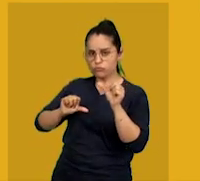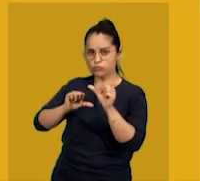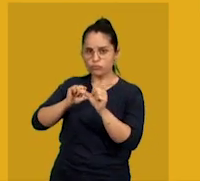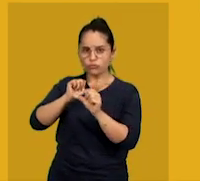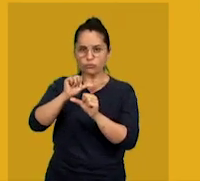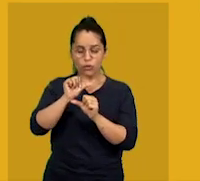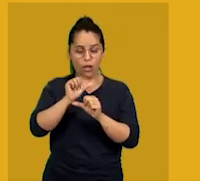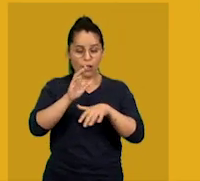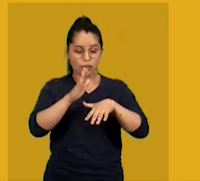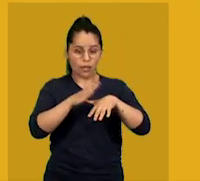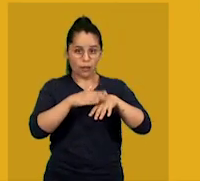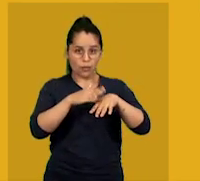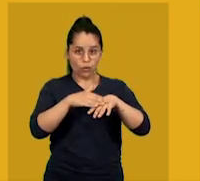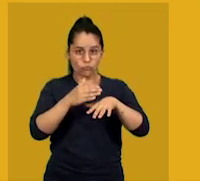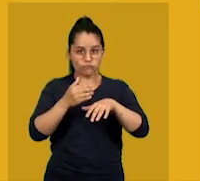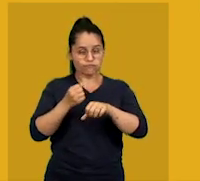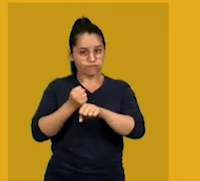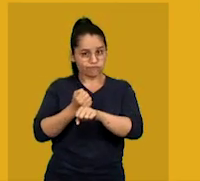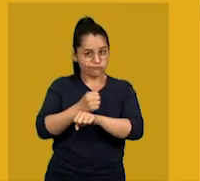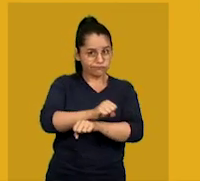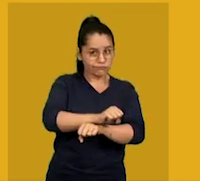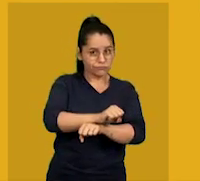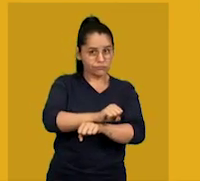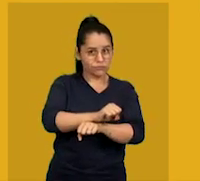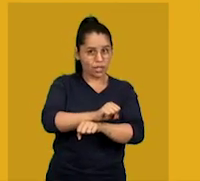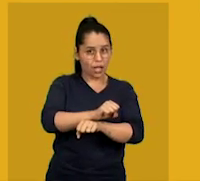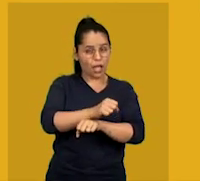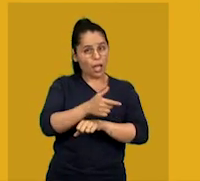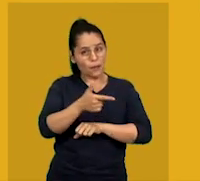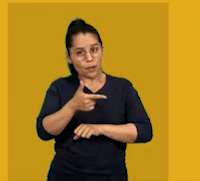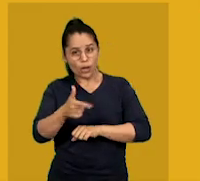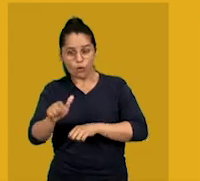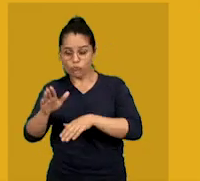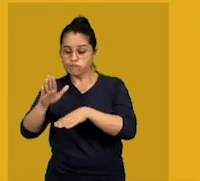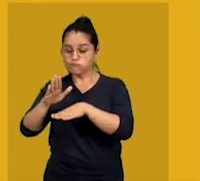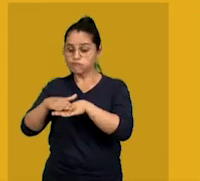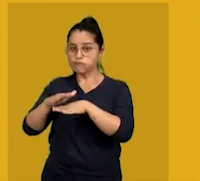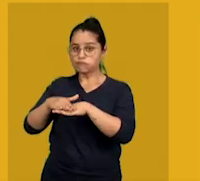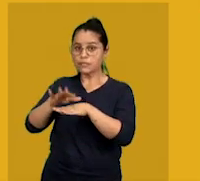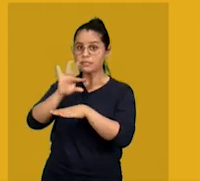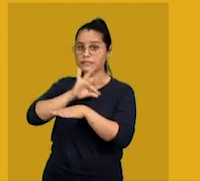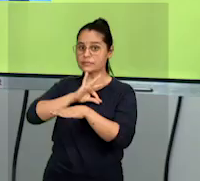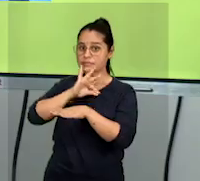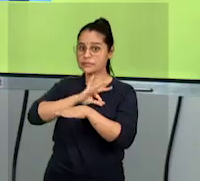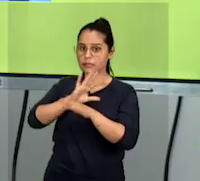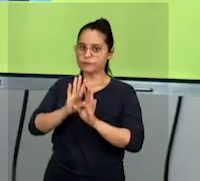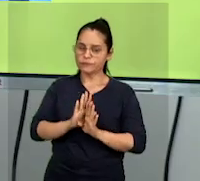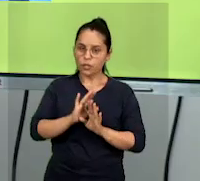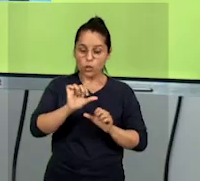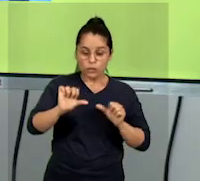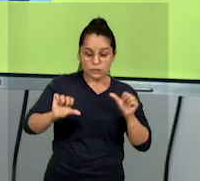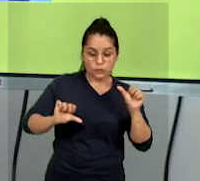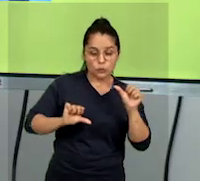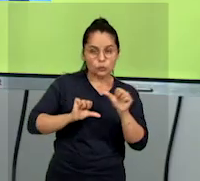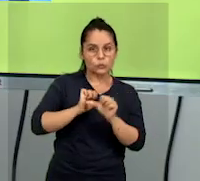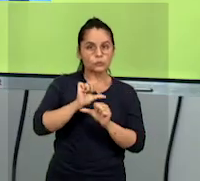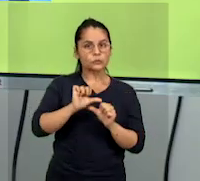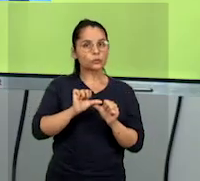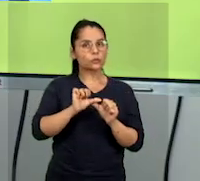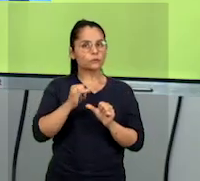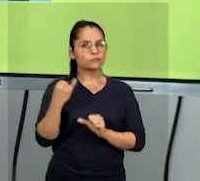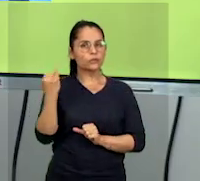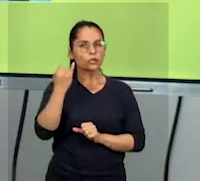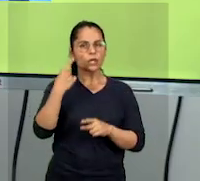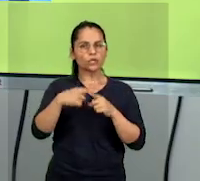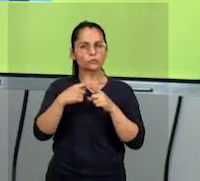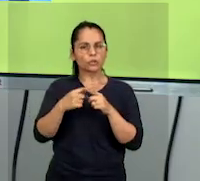obra escravista para a mão de obra assalariada. Essa transição ela é importante que ela vai